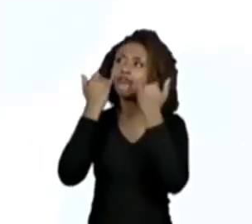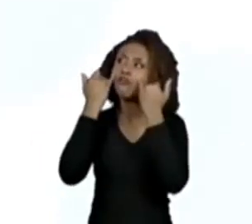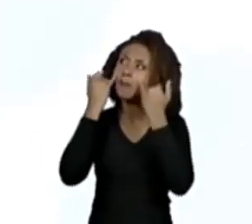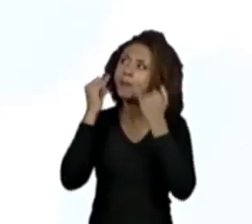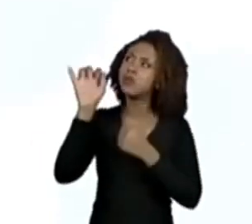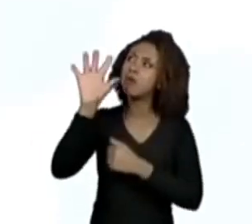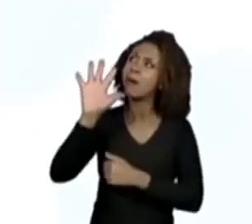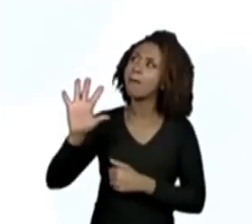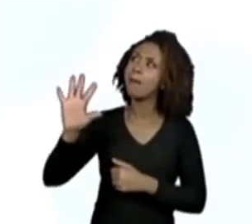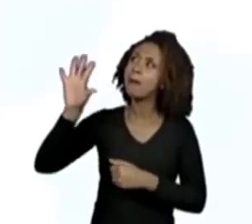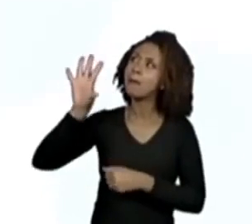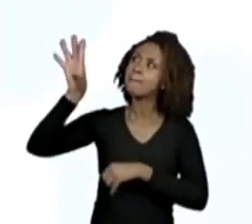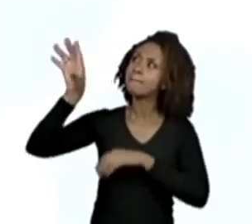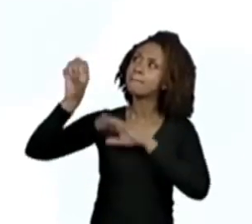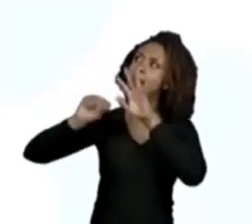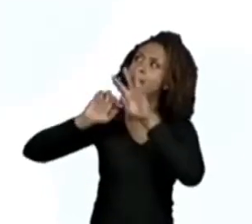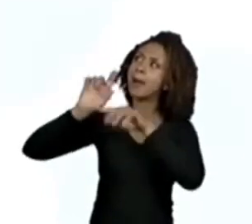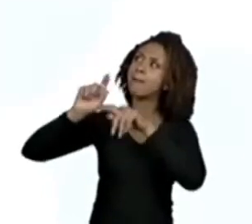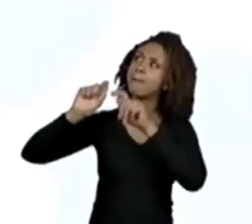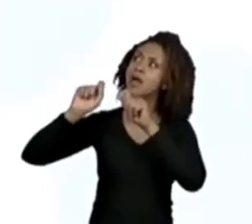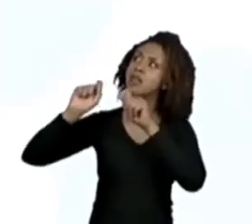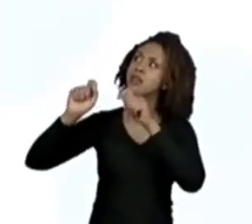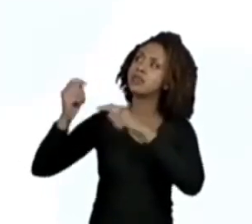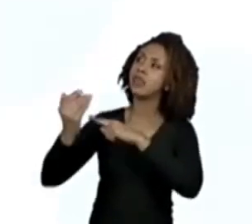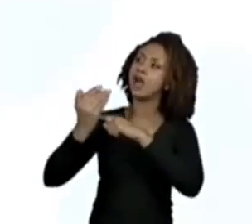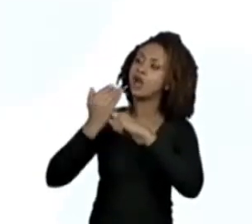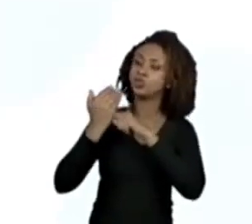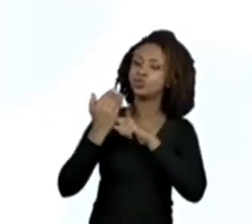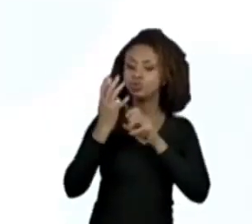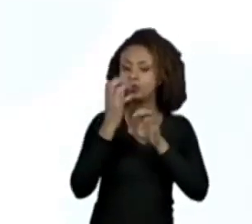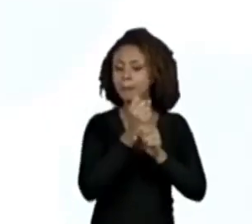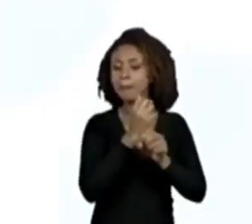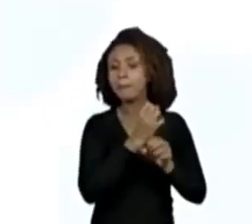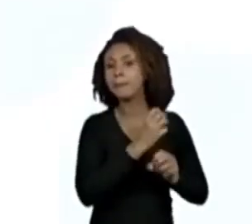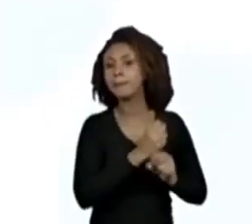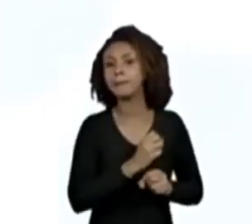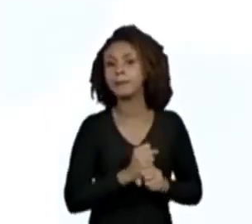me ajudar a resolver esse problema.